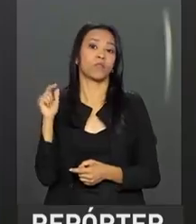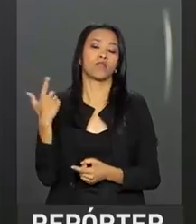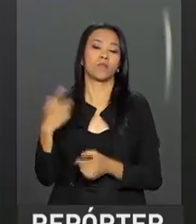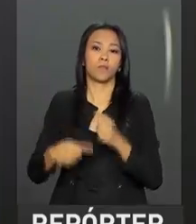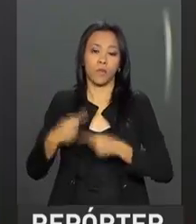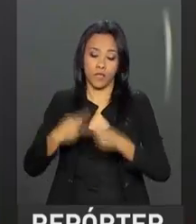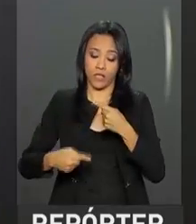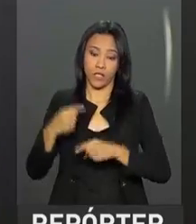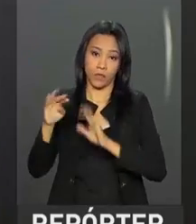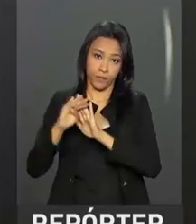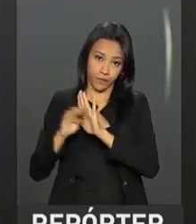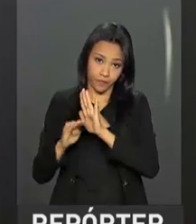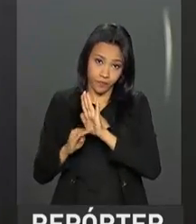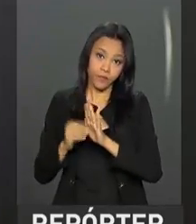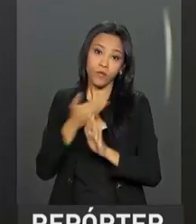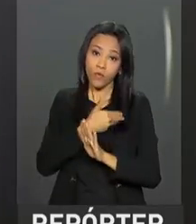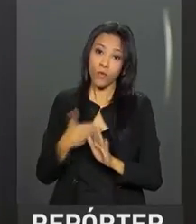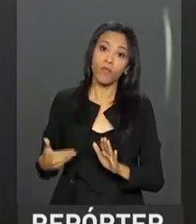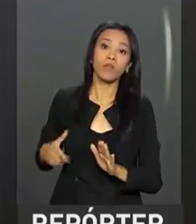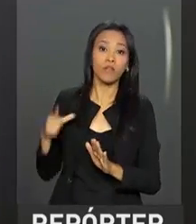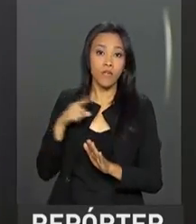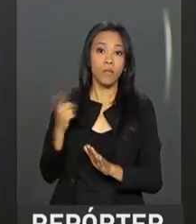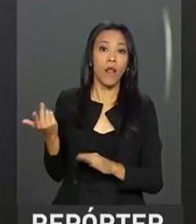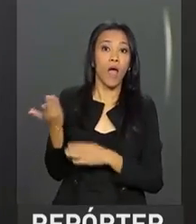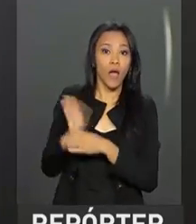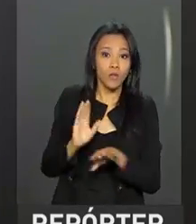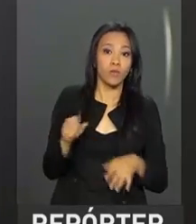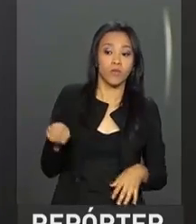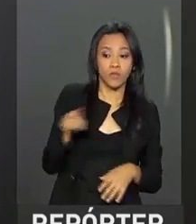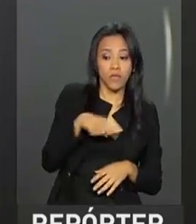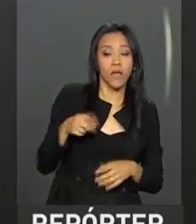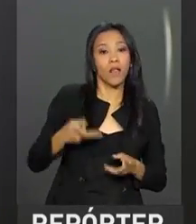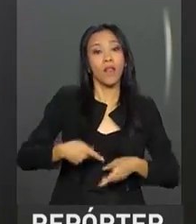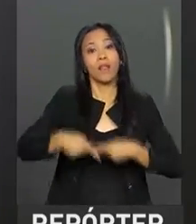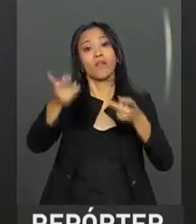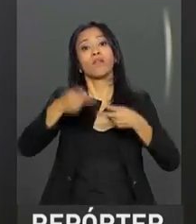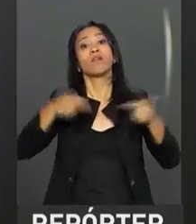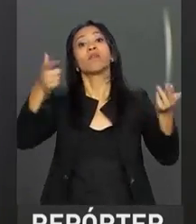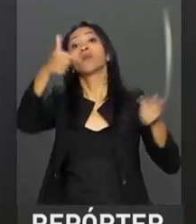sejam direcionadas a públicos da família. Então ela acaba levando o serviço de saúde para as outras pessoas.